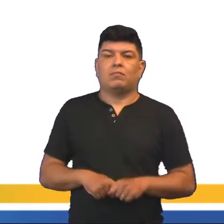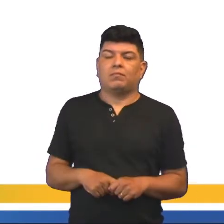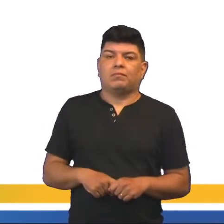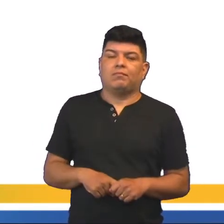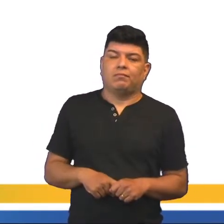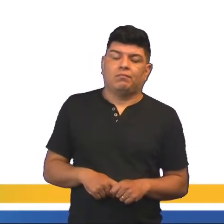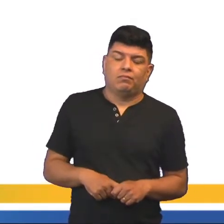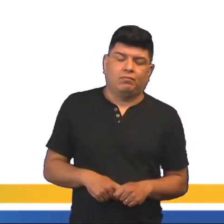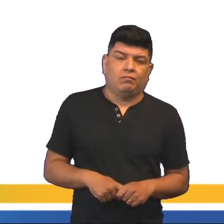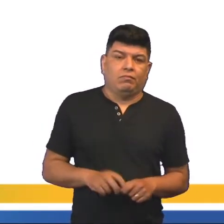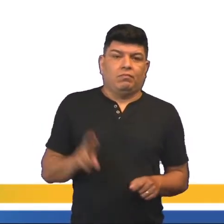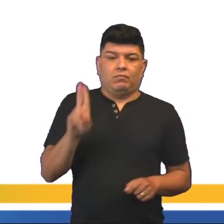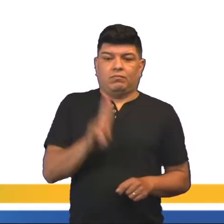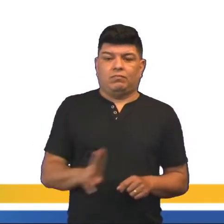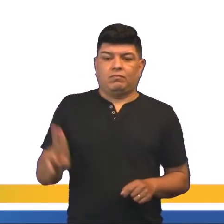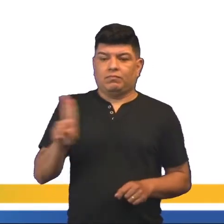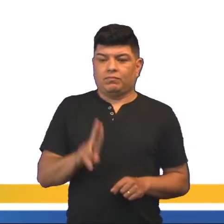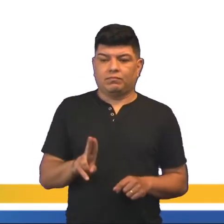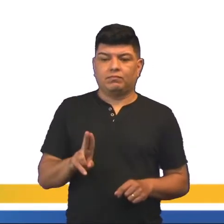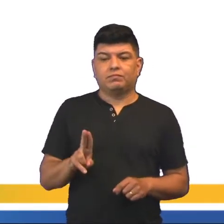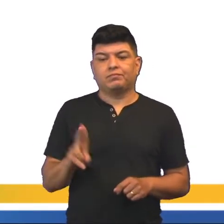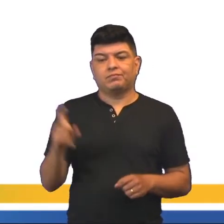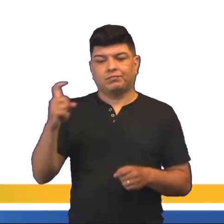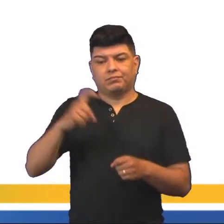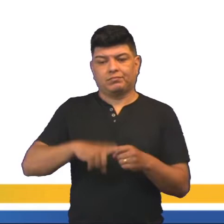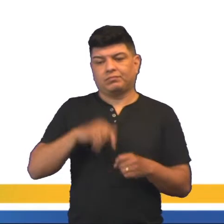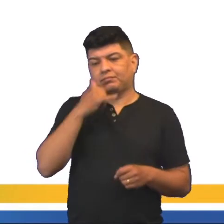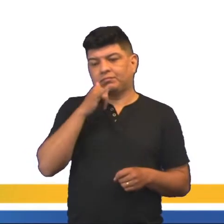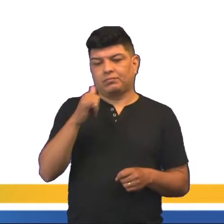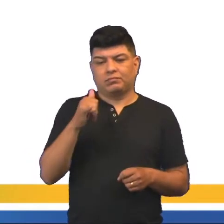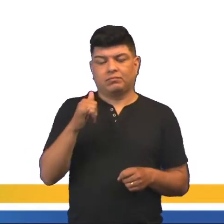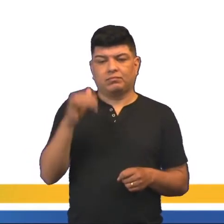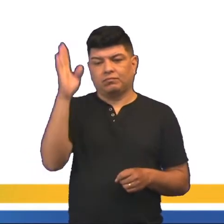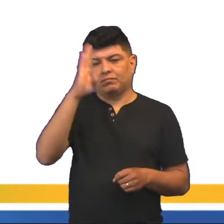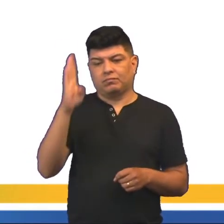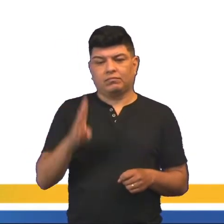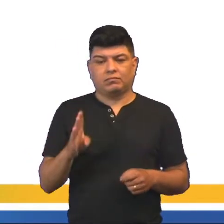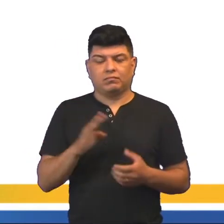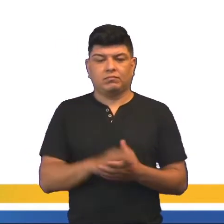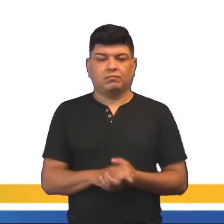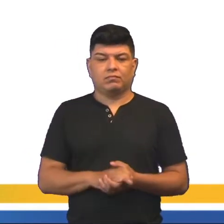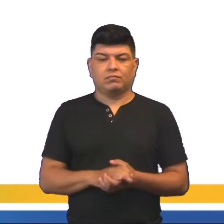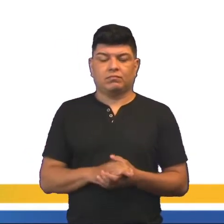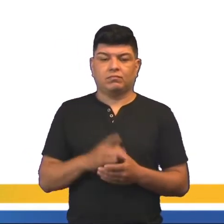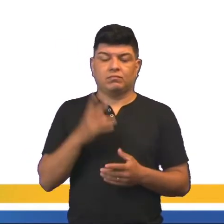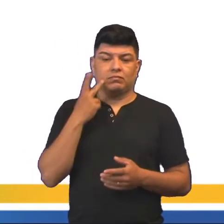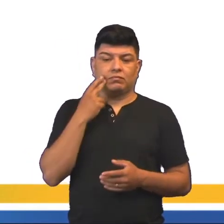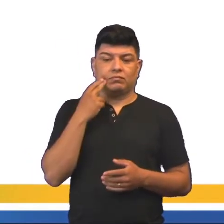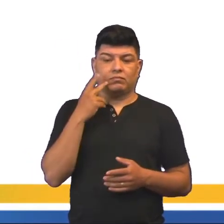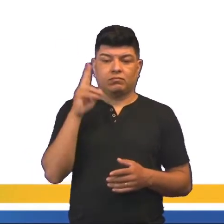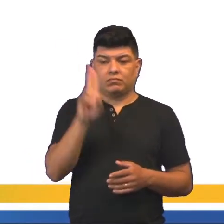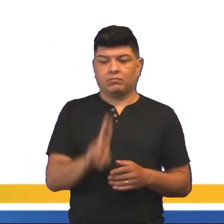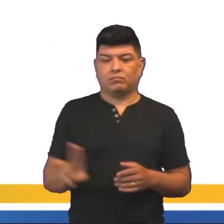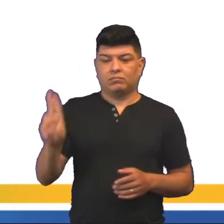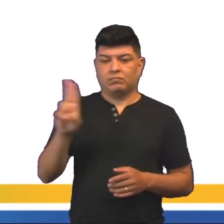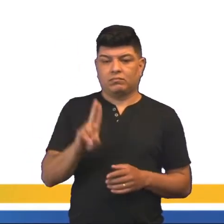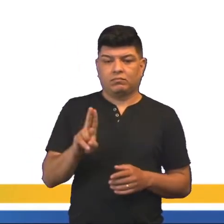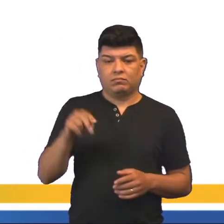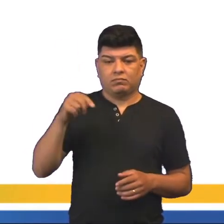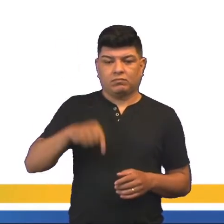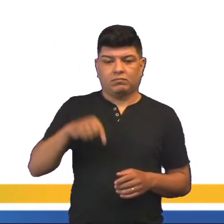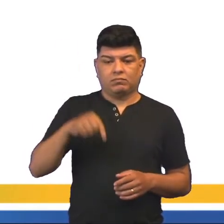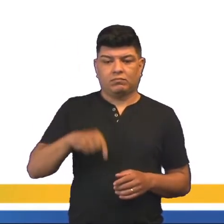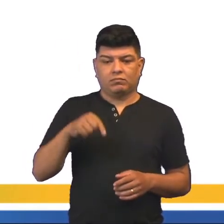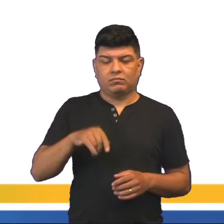Quando a gente fala do uso de energia renovável, trazendo aí para o campo do Brasil, é muito comum a utilização aqui